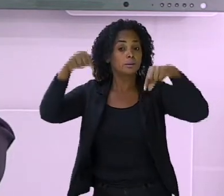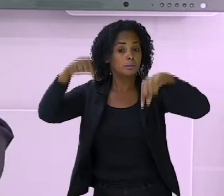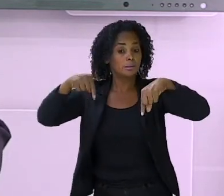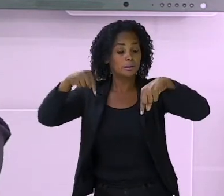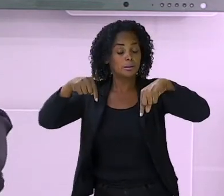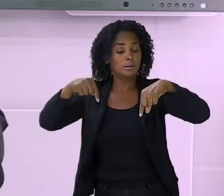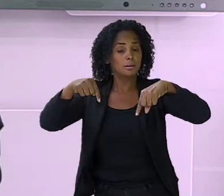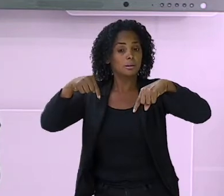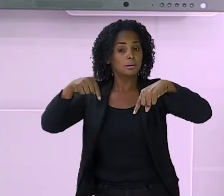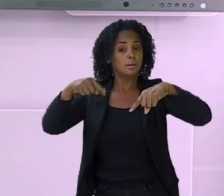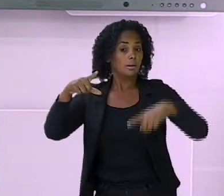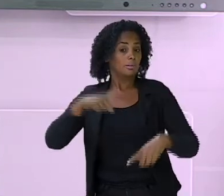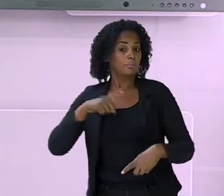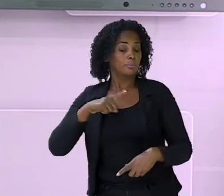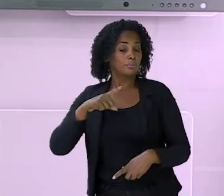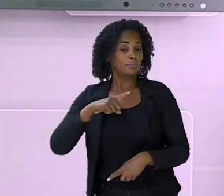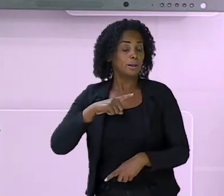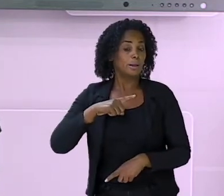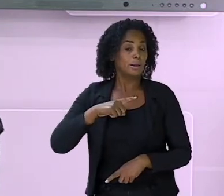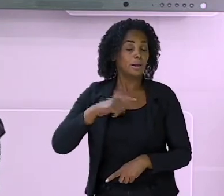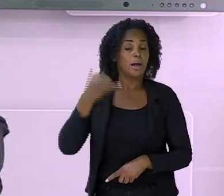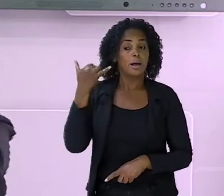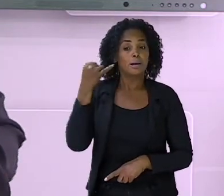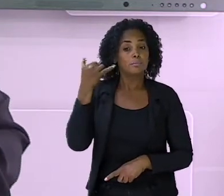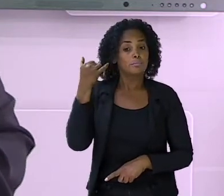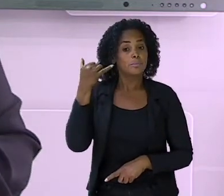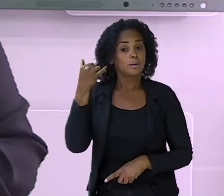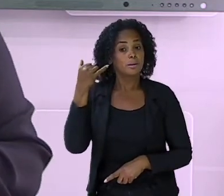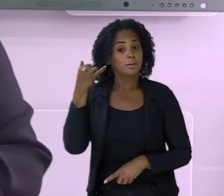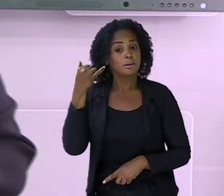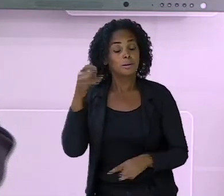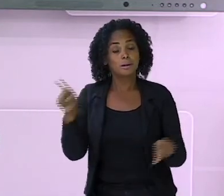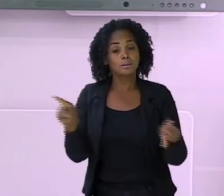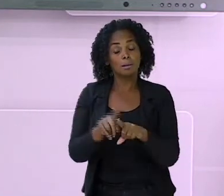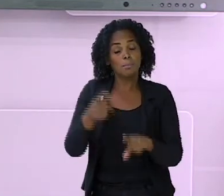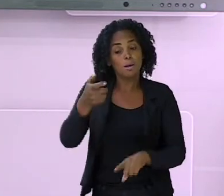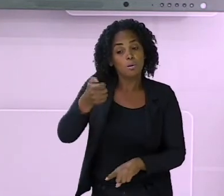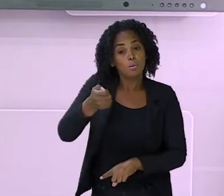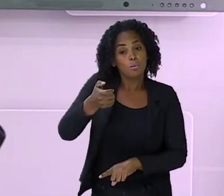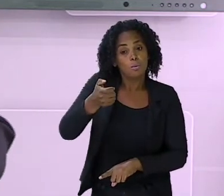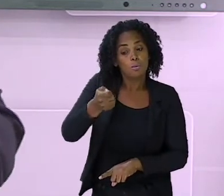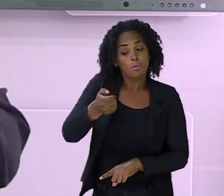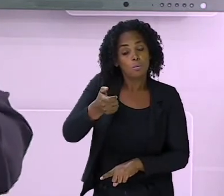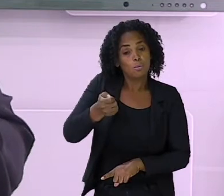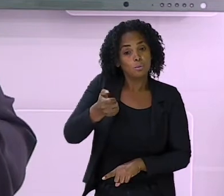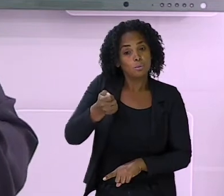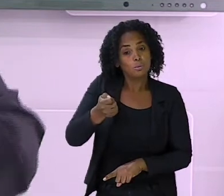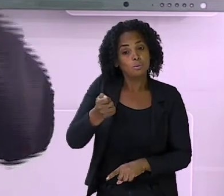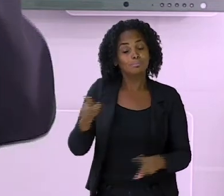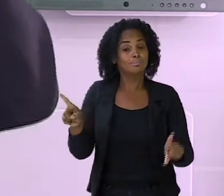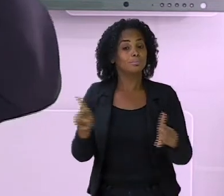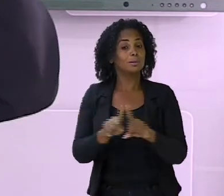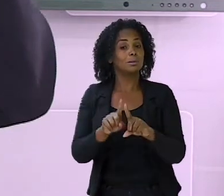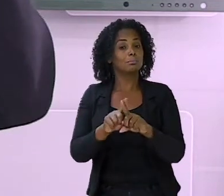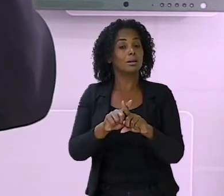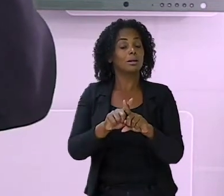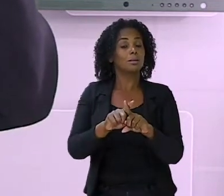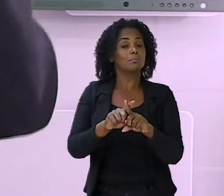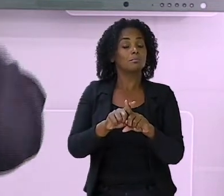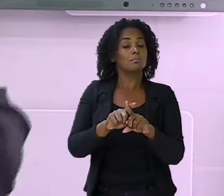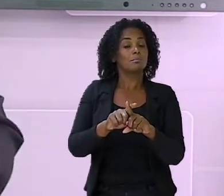a nossa videoaula, que eu estou gravando junto com você agora, o que eu tenho aqui de recurso